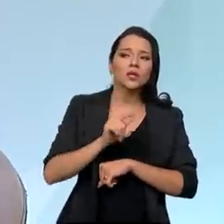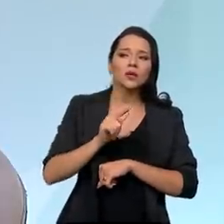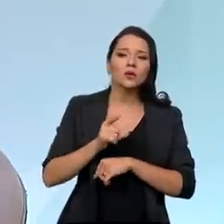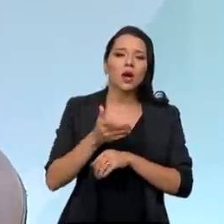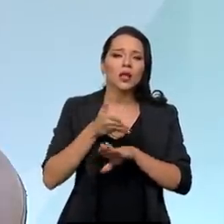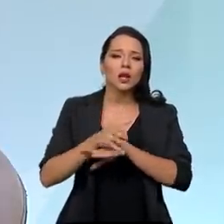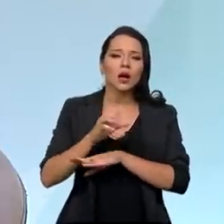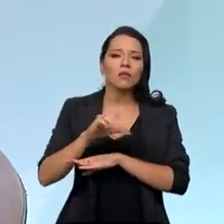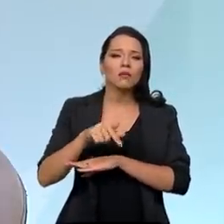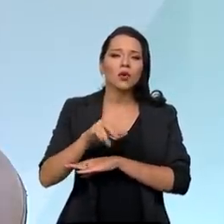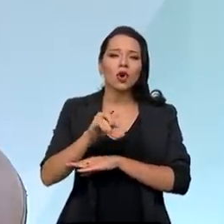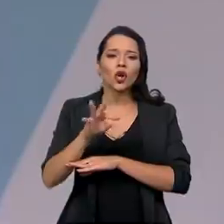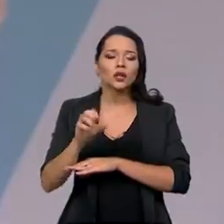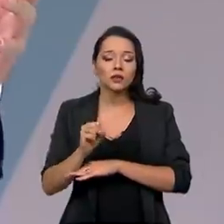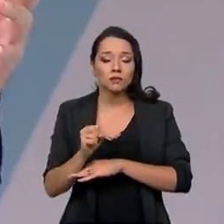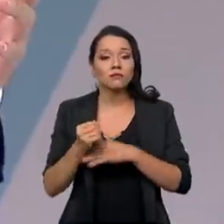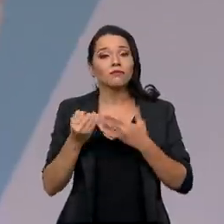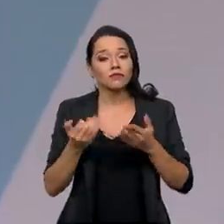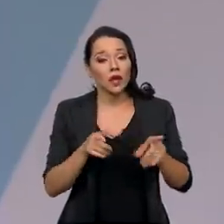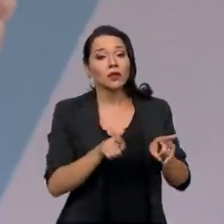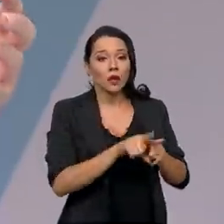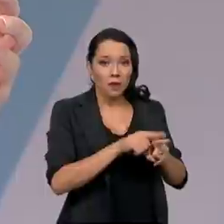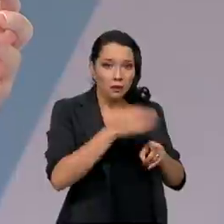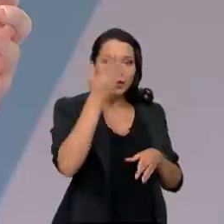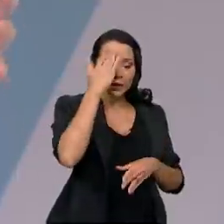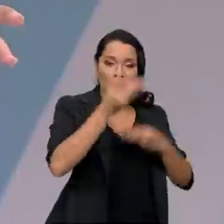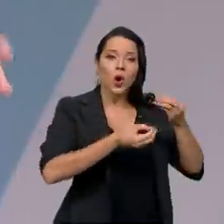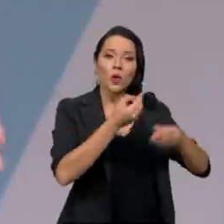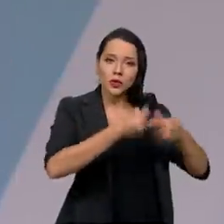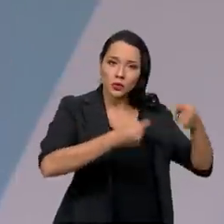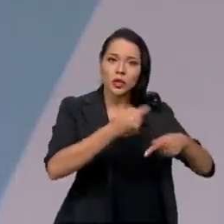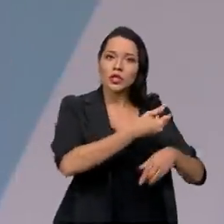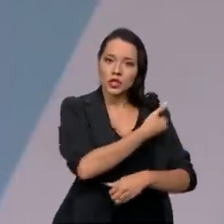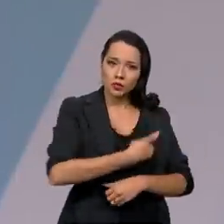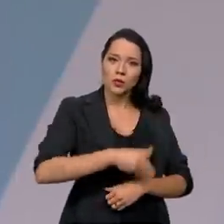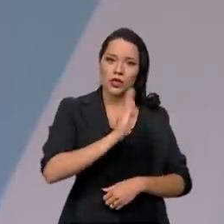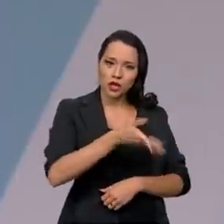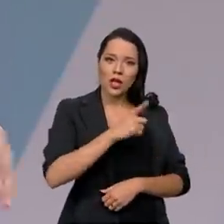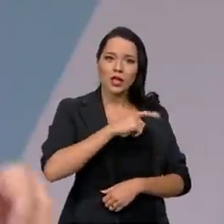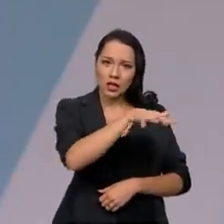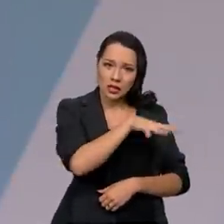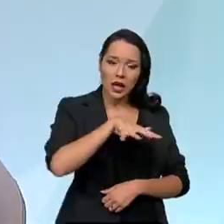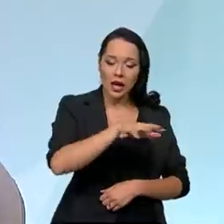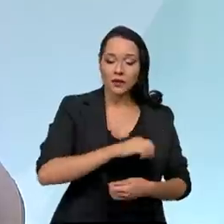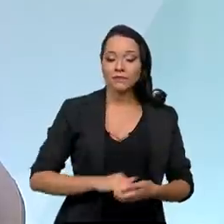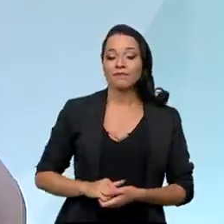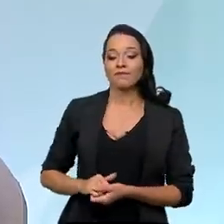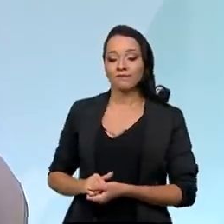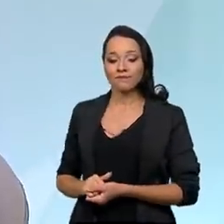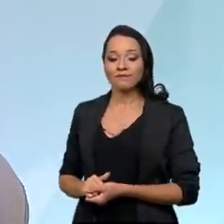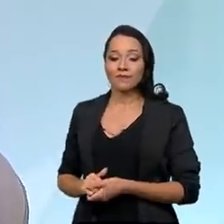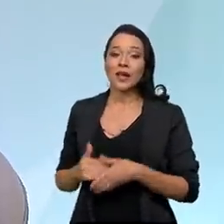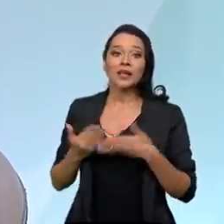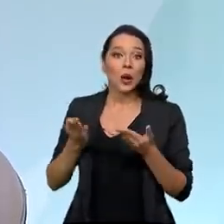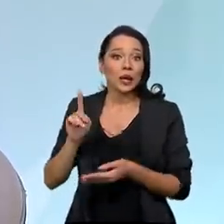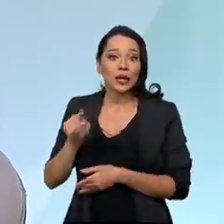Paulo. Nós até para efetivar as políticas públicas que existem nesse setor. A ordem, não é? E é uma ordem muito